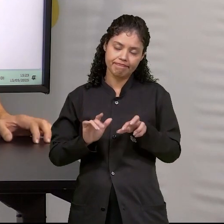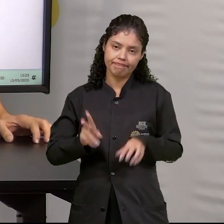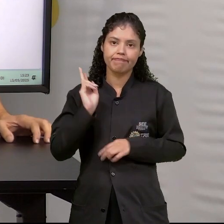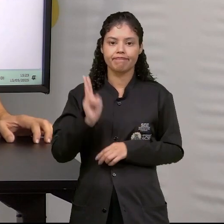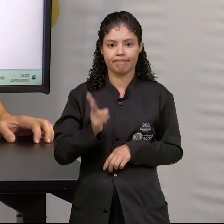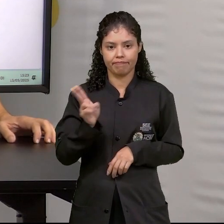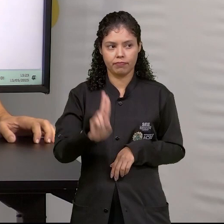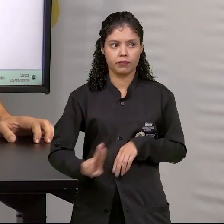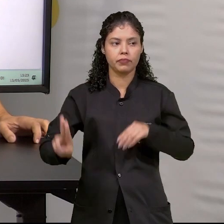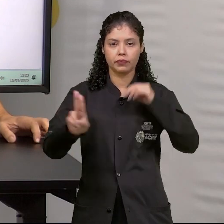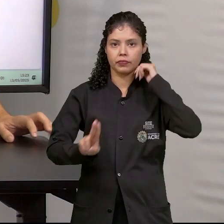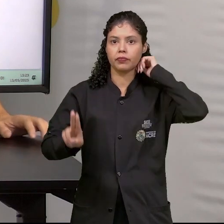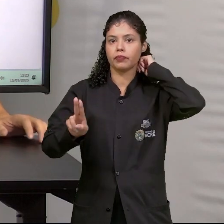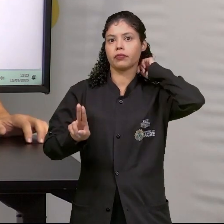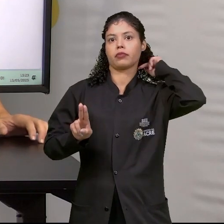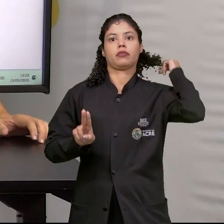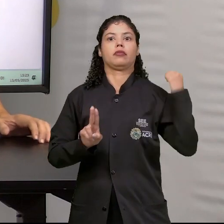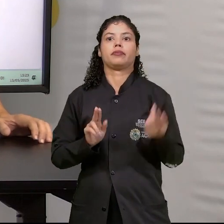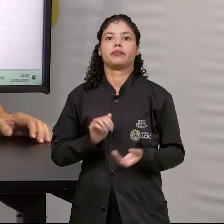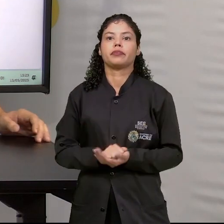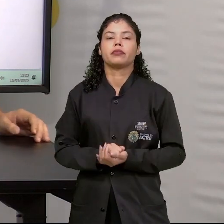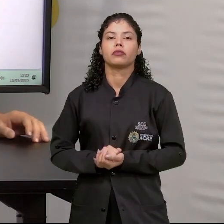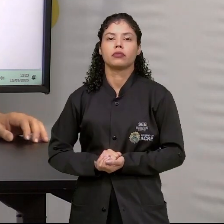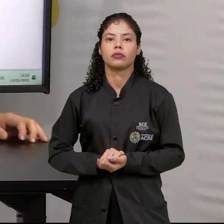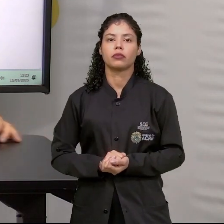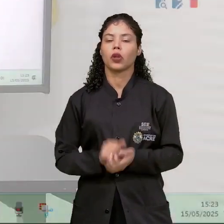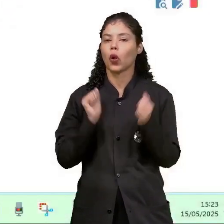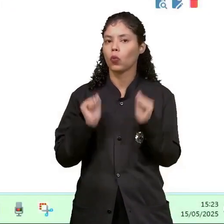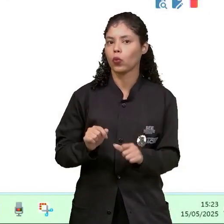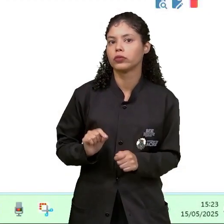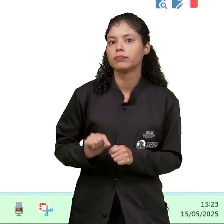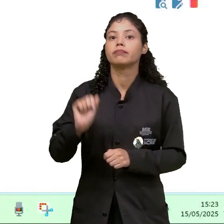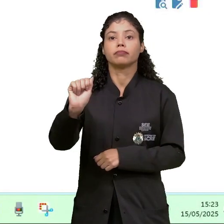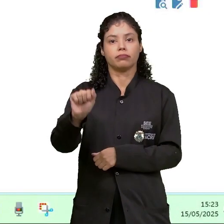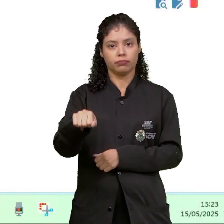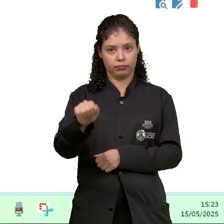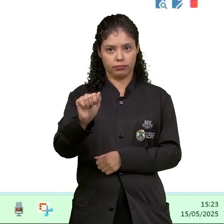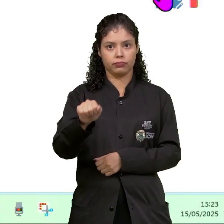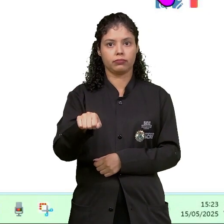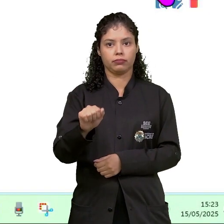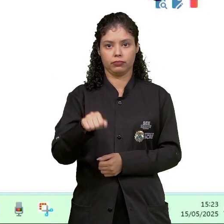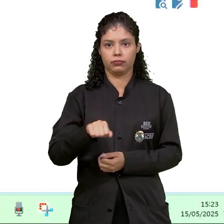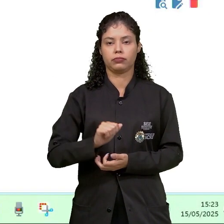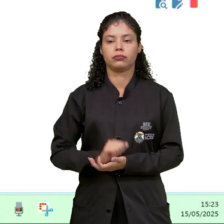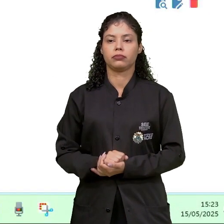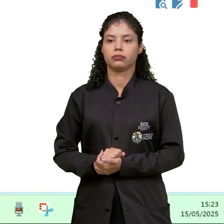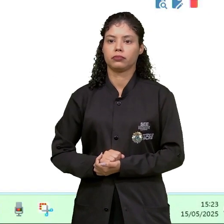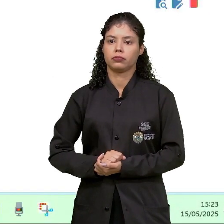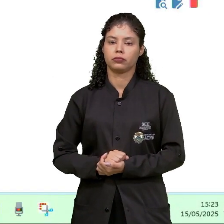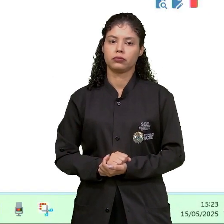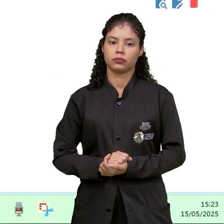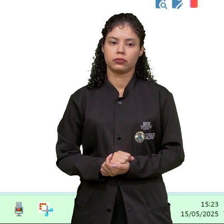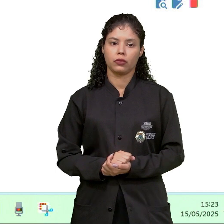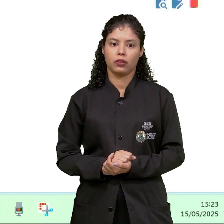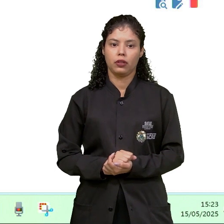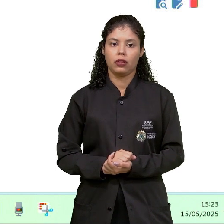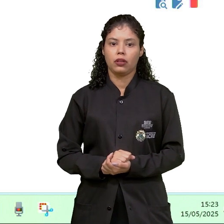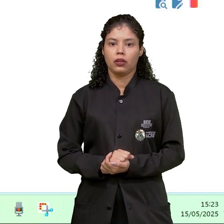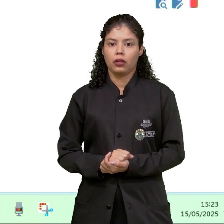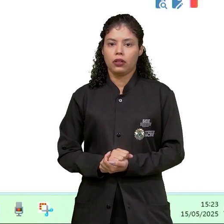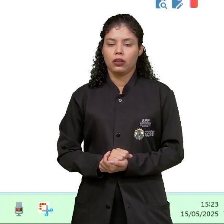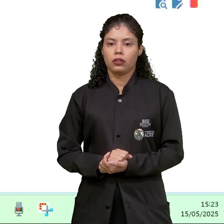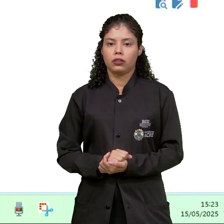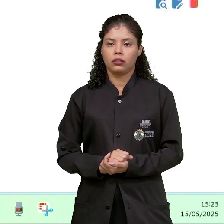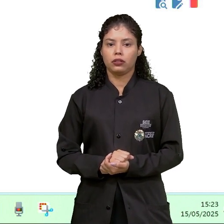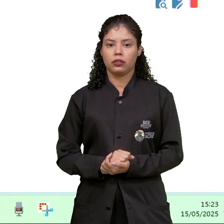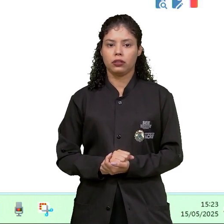utilizar, colocar a minha assinatura. Você pode fazer isso? Pode sim, tá? Você vai vir aqui, ó, em texto padrão,